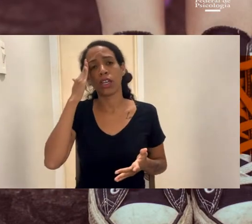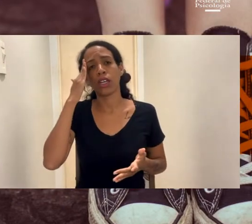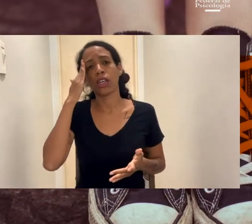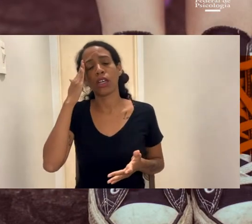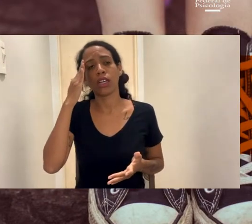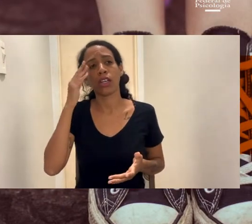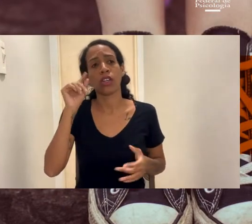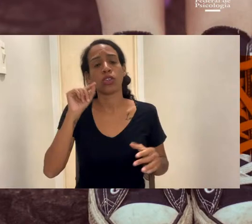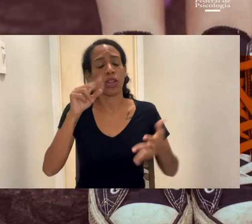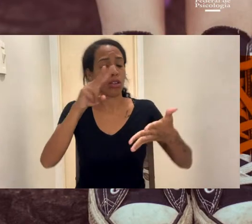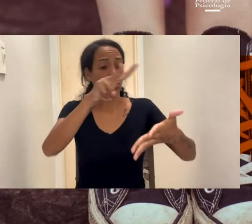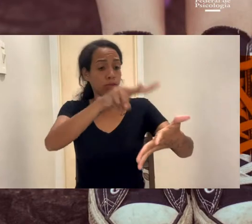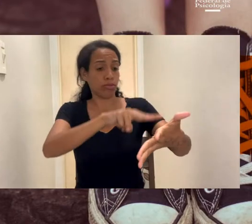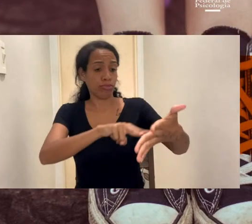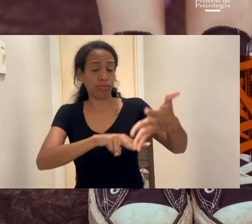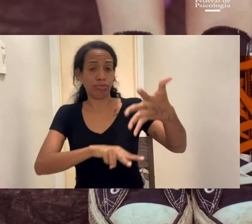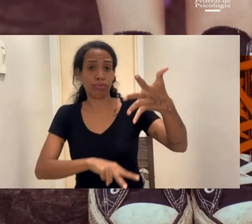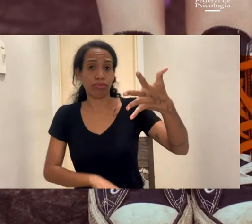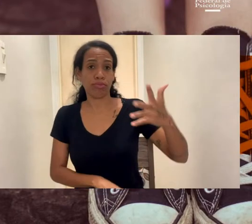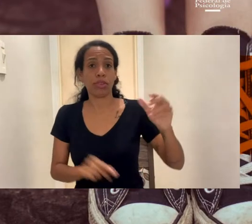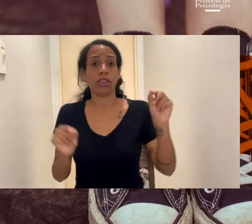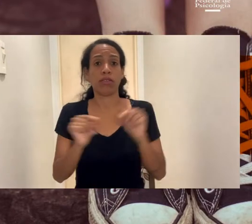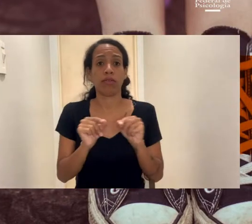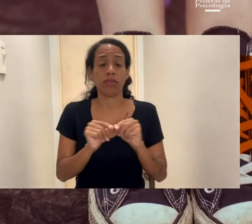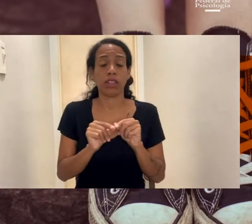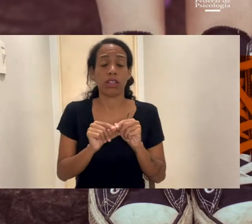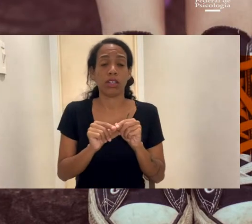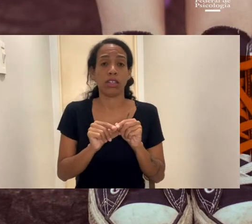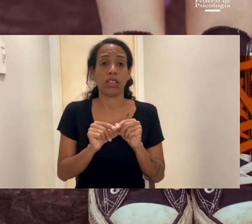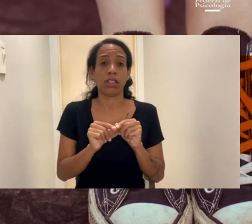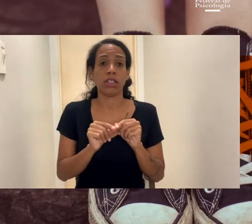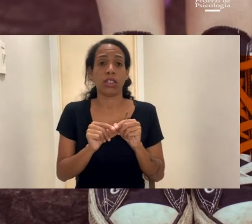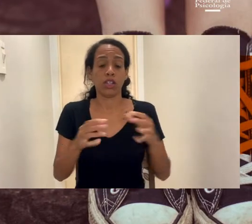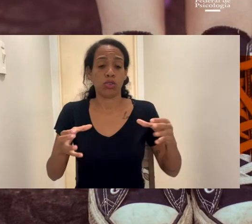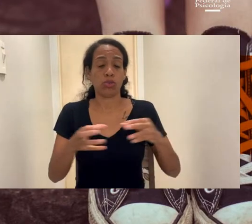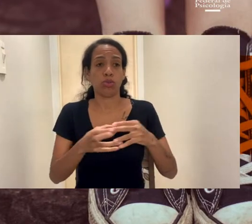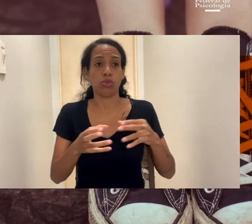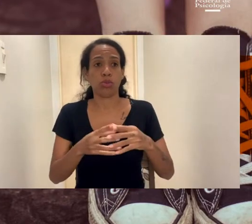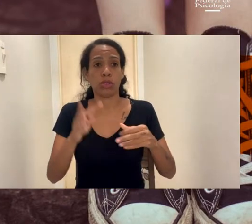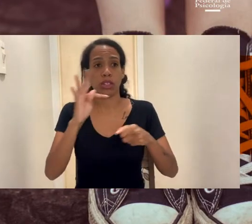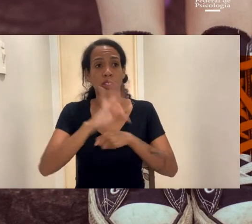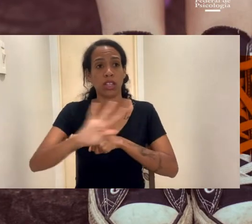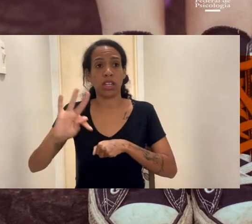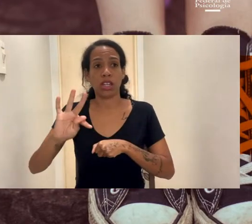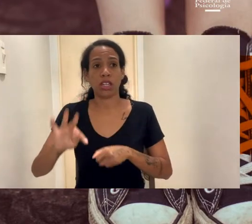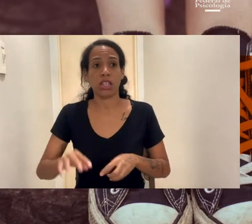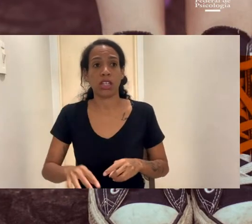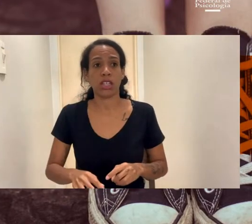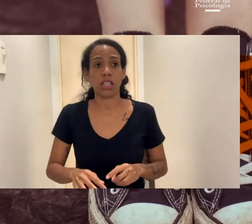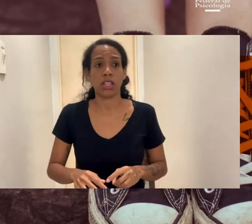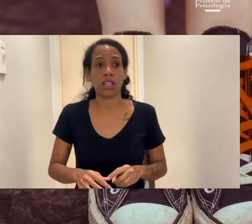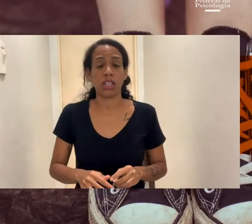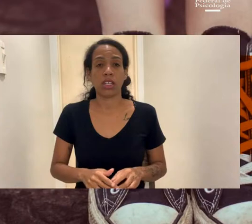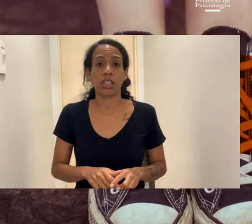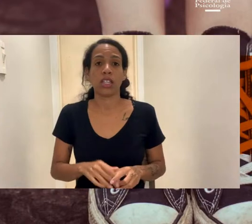nesse relatório que é realizado, que é elaborado pela equipe técnica da unidade de